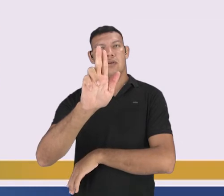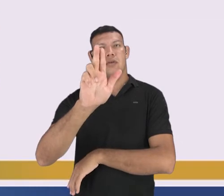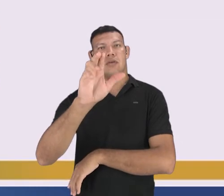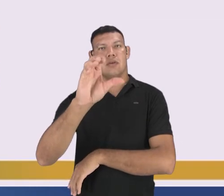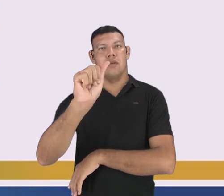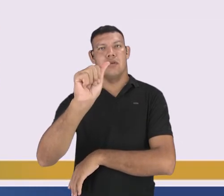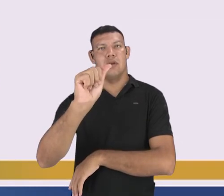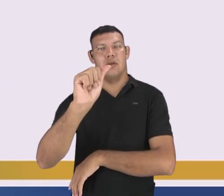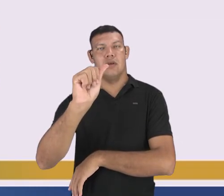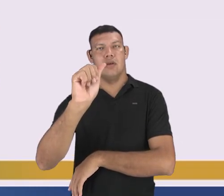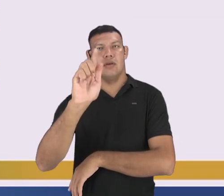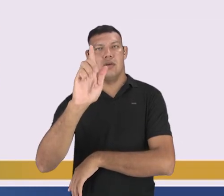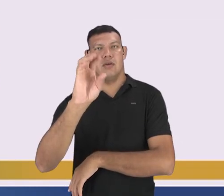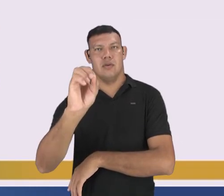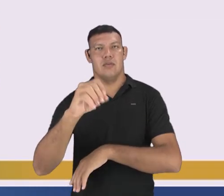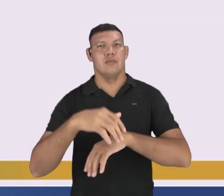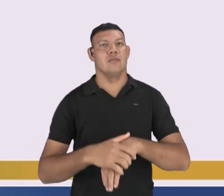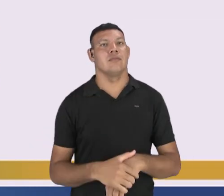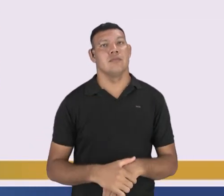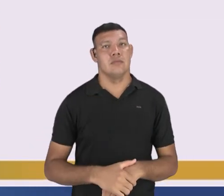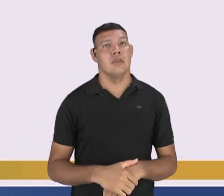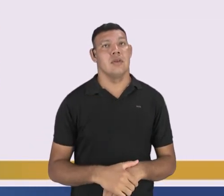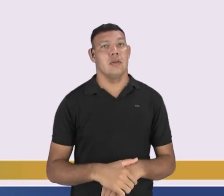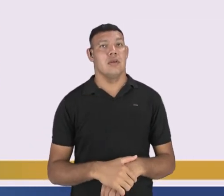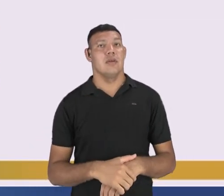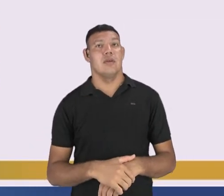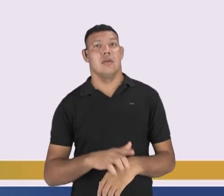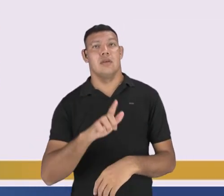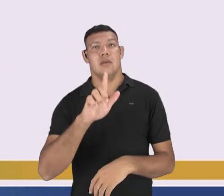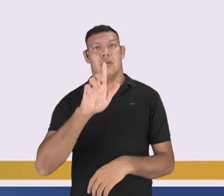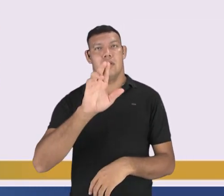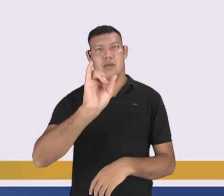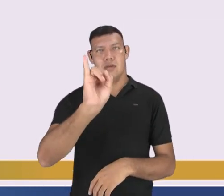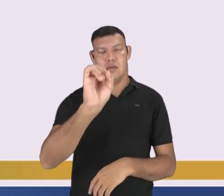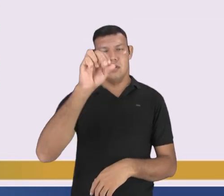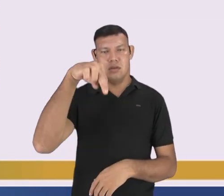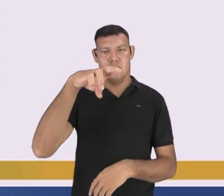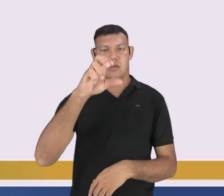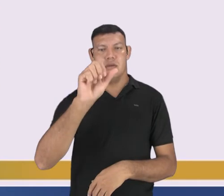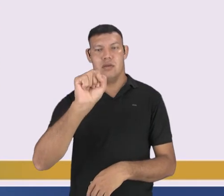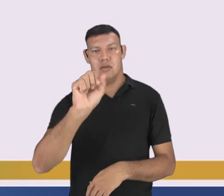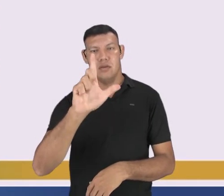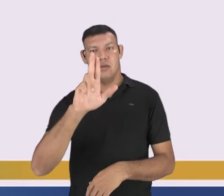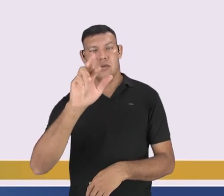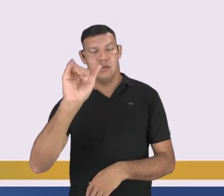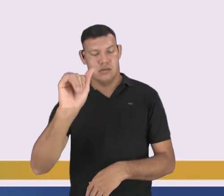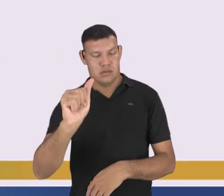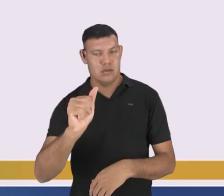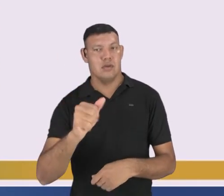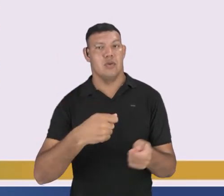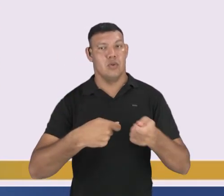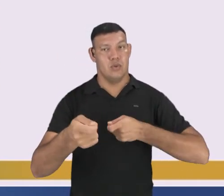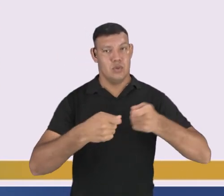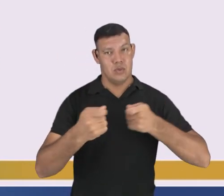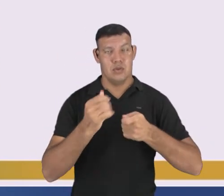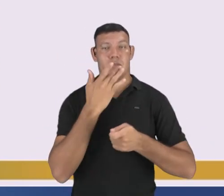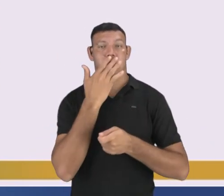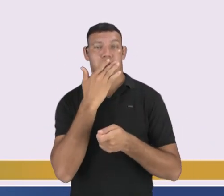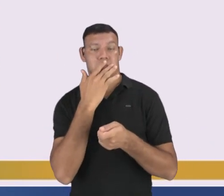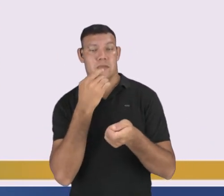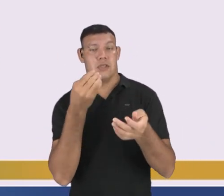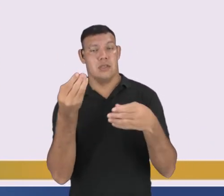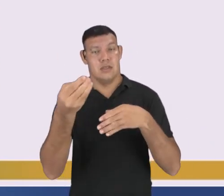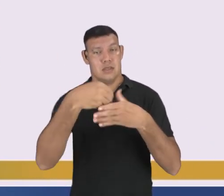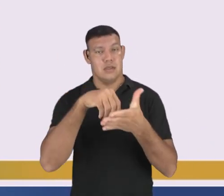o suco pancreático. A insulina, ela controla a entrada da glicose nas células, né, que é responsável pela liberação de